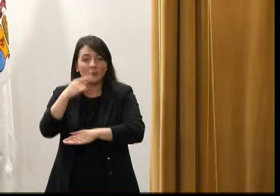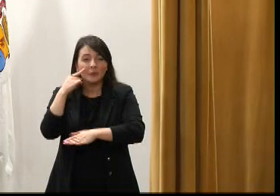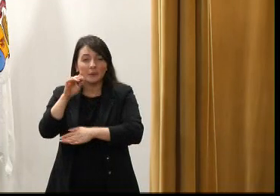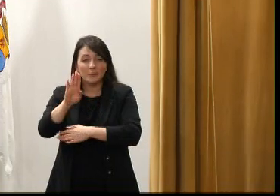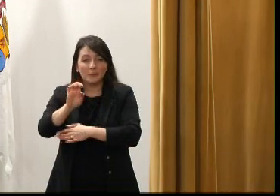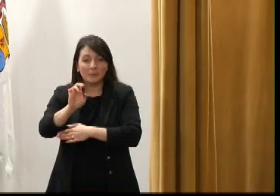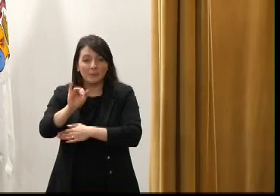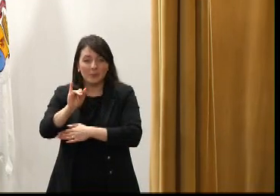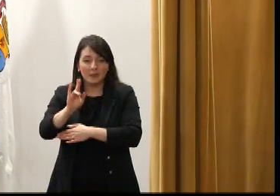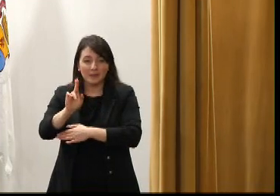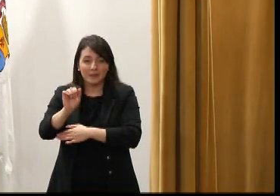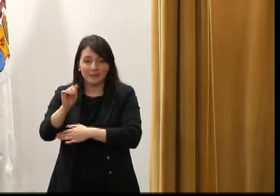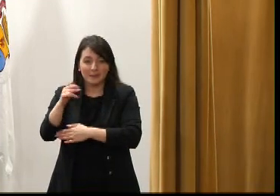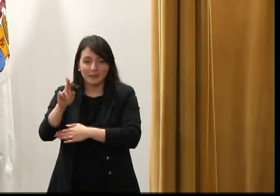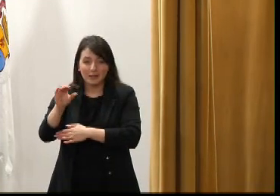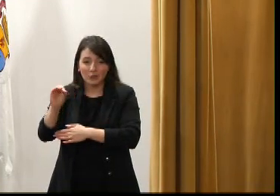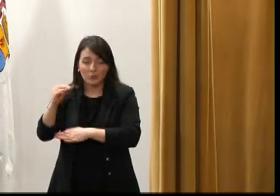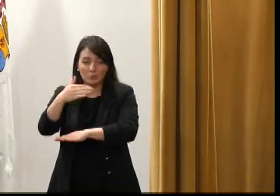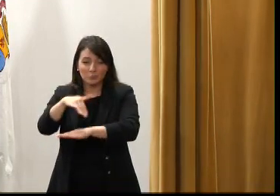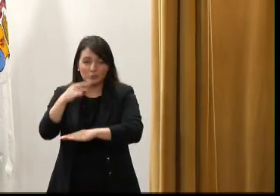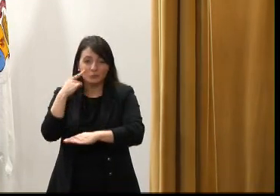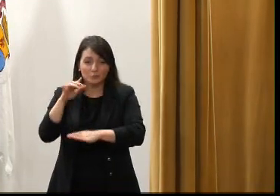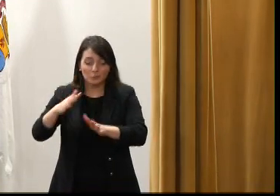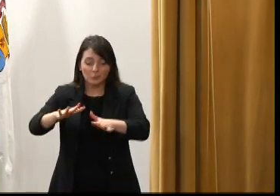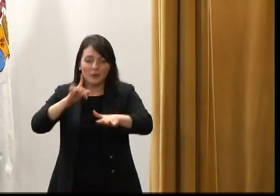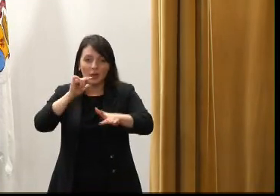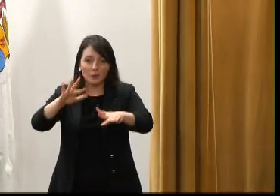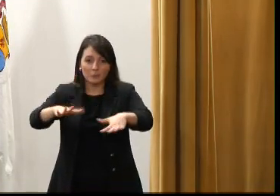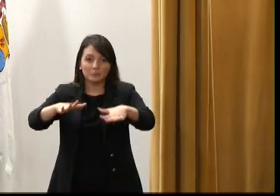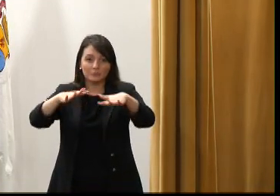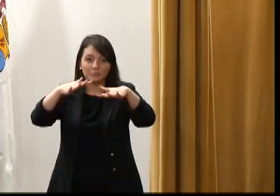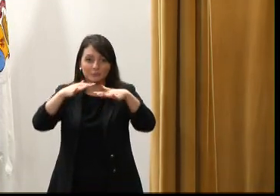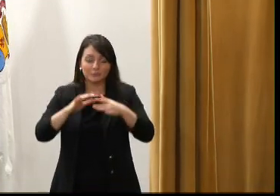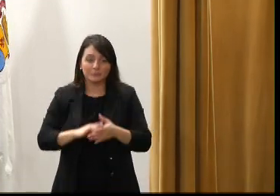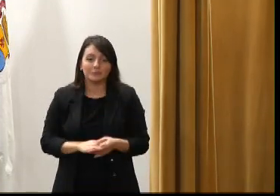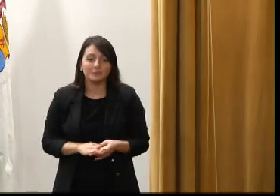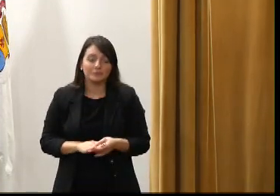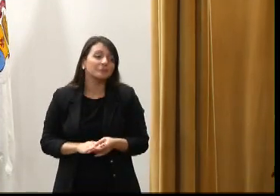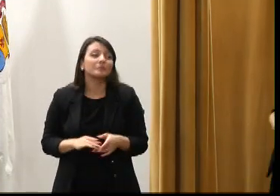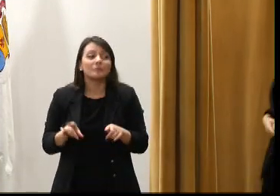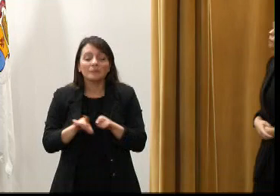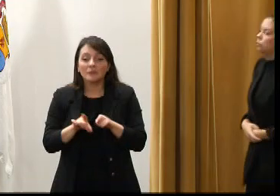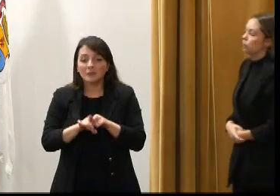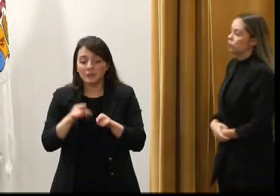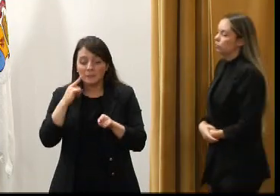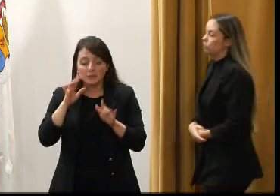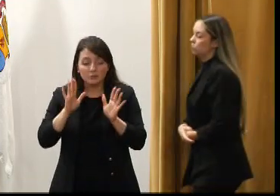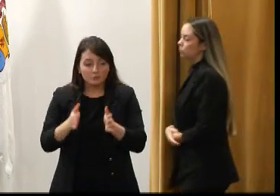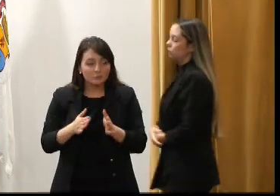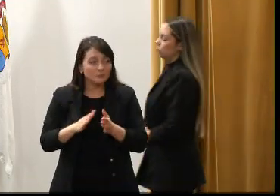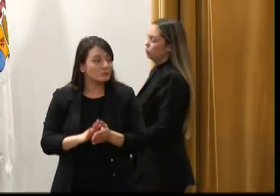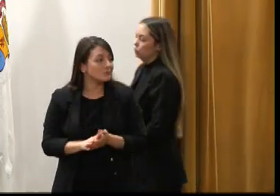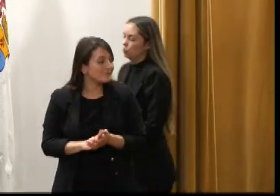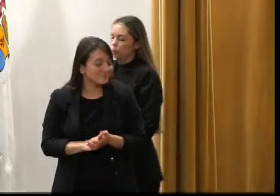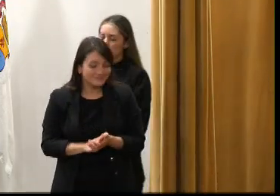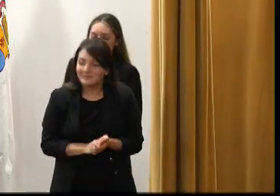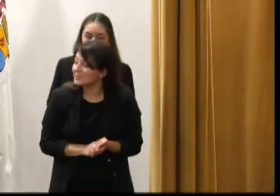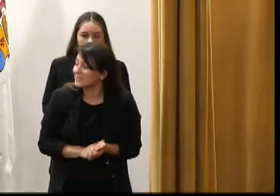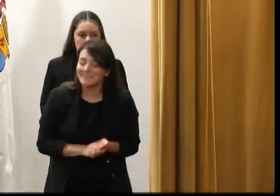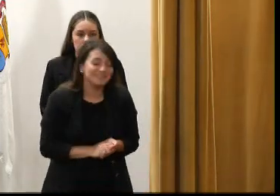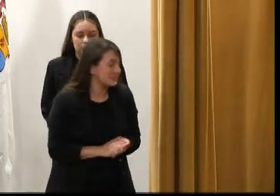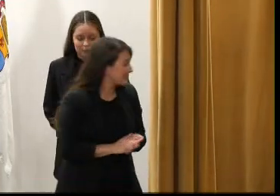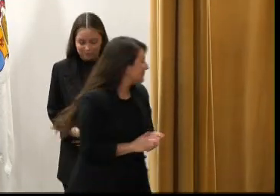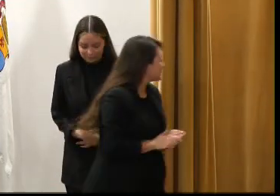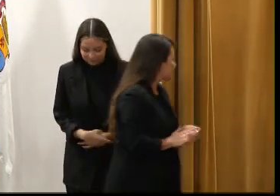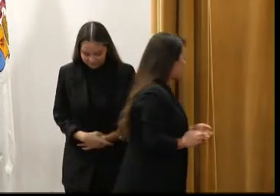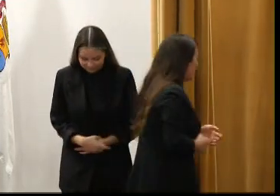etc. E erosão. E a subida do nível freático e reativações de passivos. Atenção! Porto Alegre tem